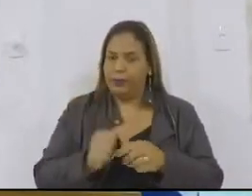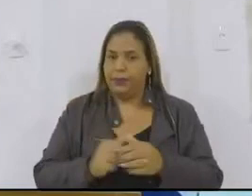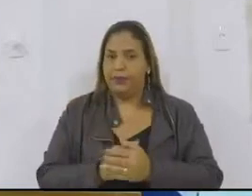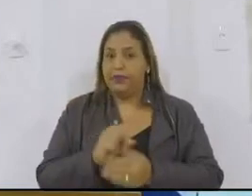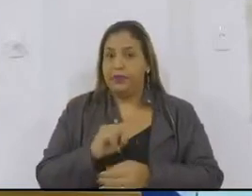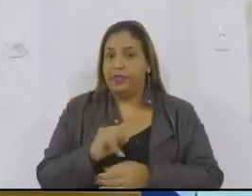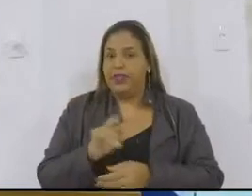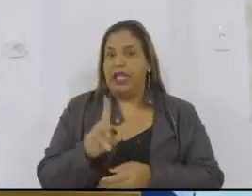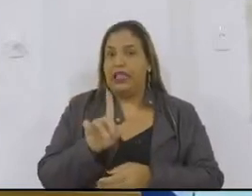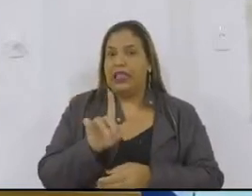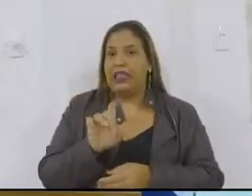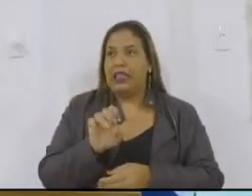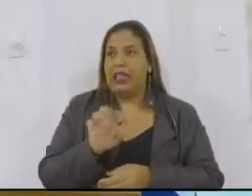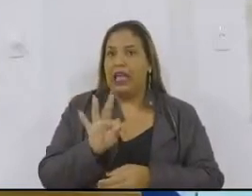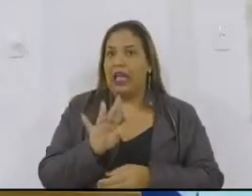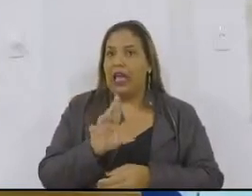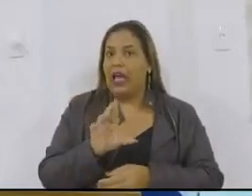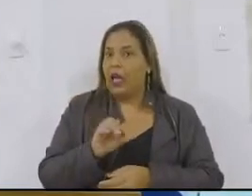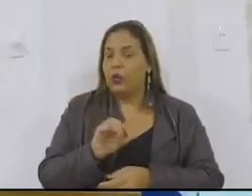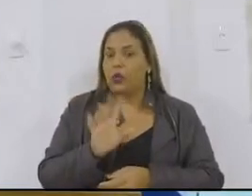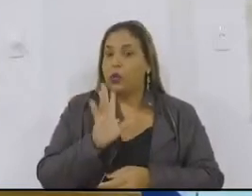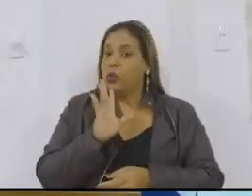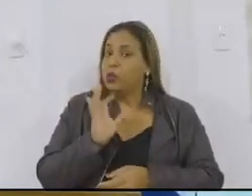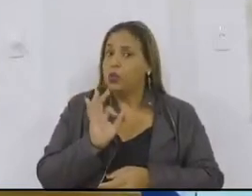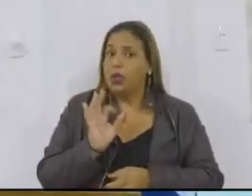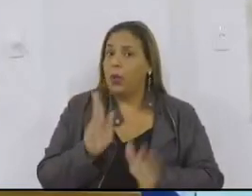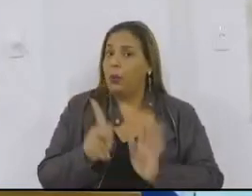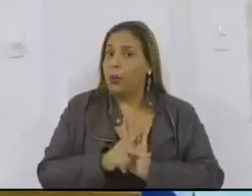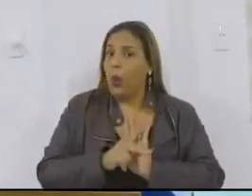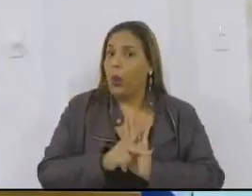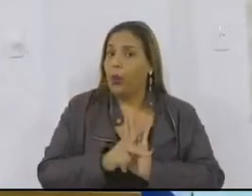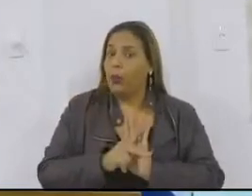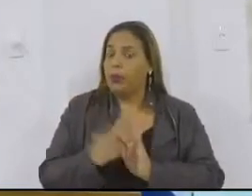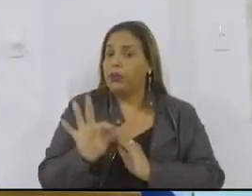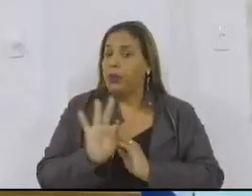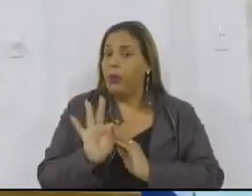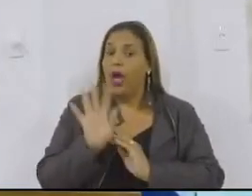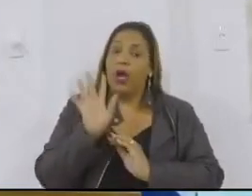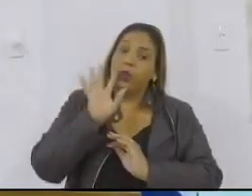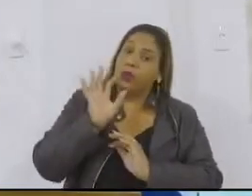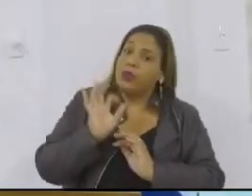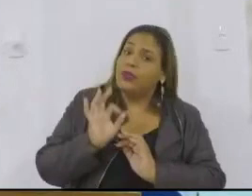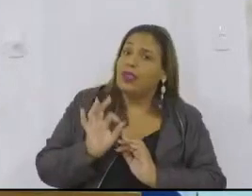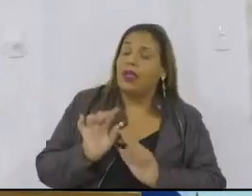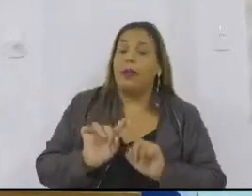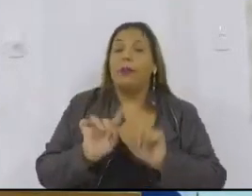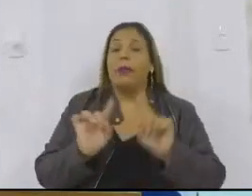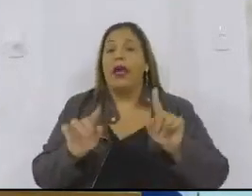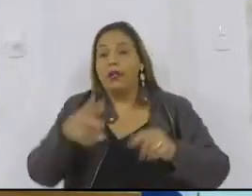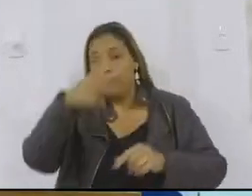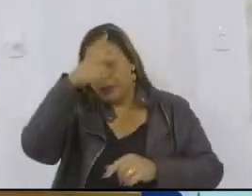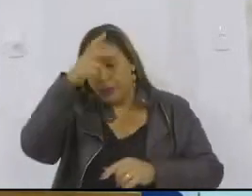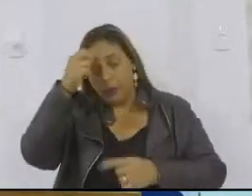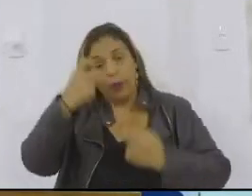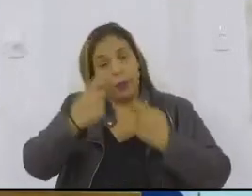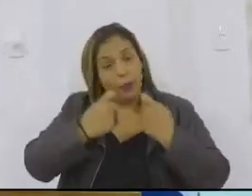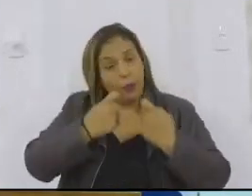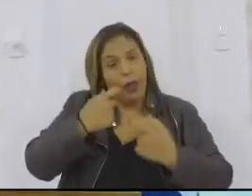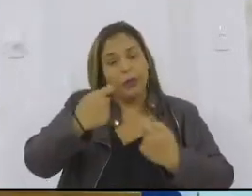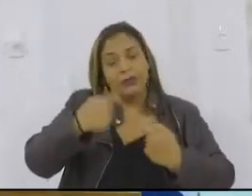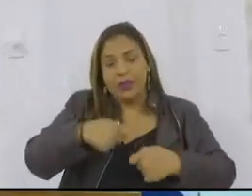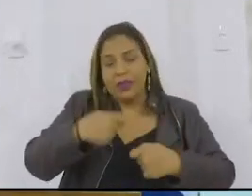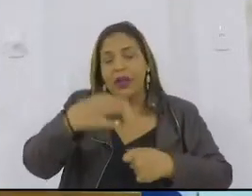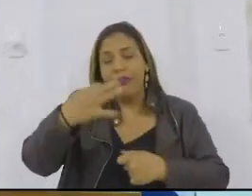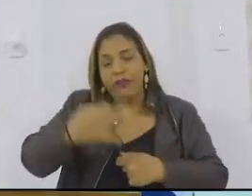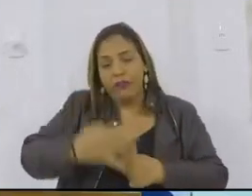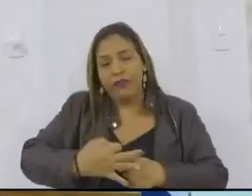vai ser do DETRO ou do município, mas cabe ao nosso Poder Executivo ter esse carinho. Então, se eu